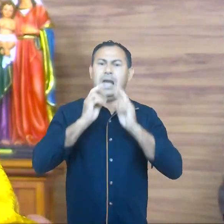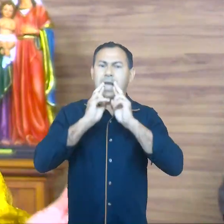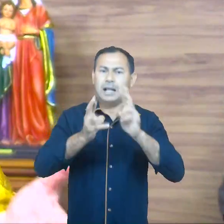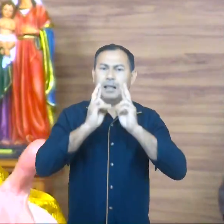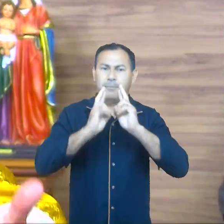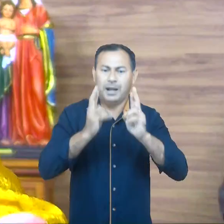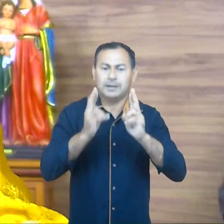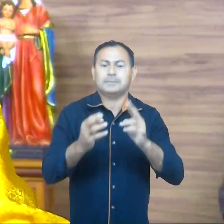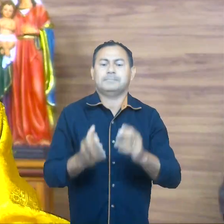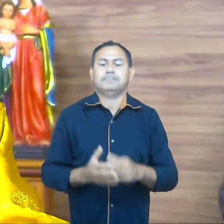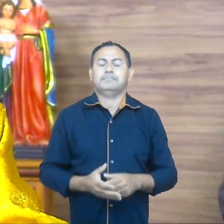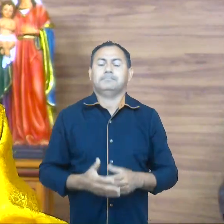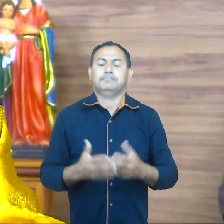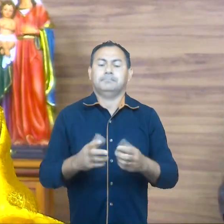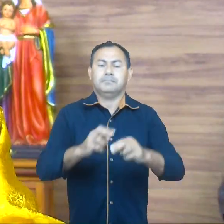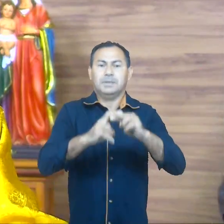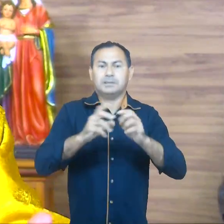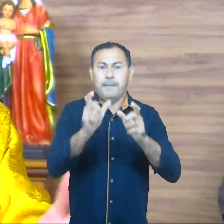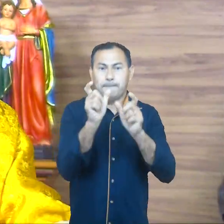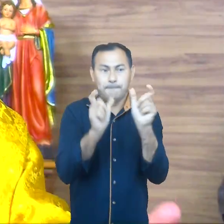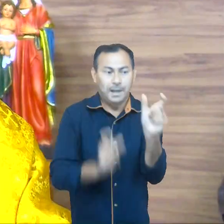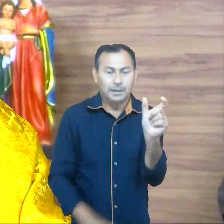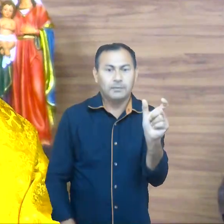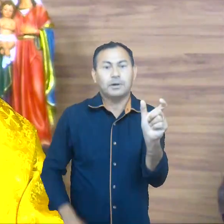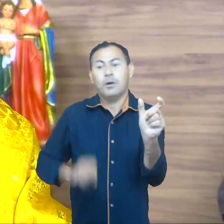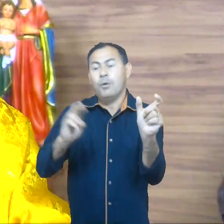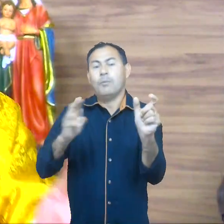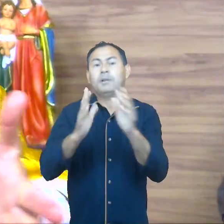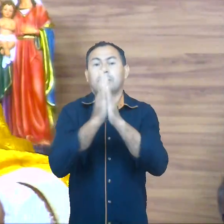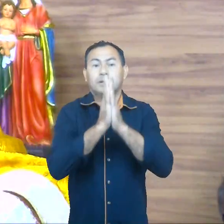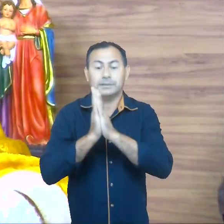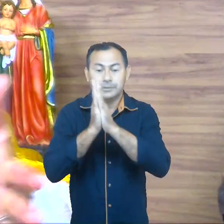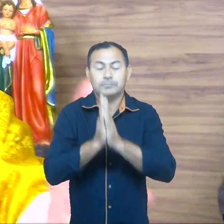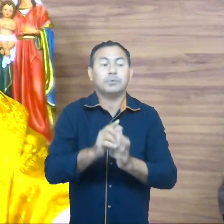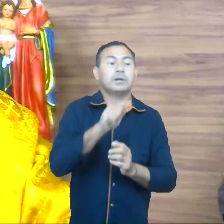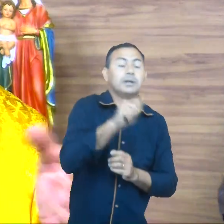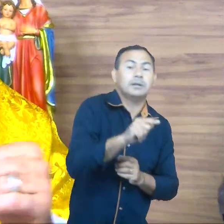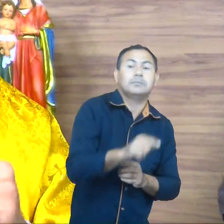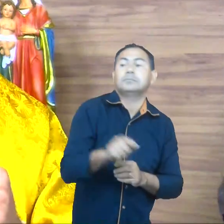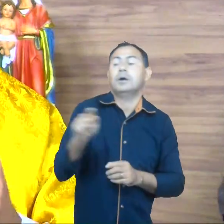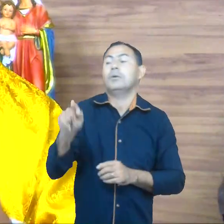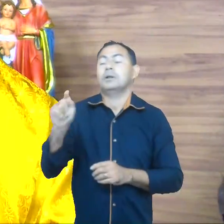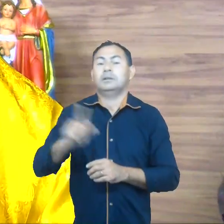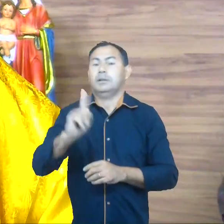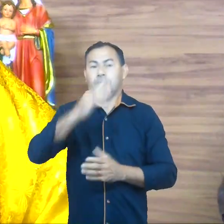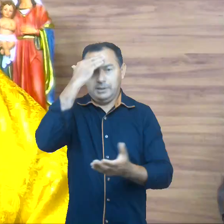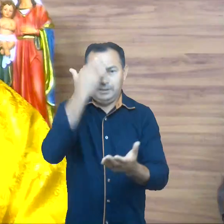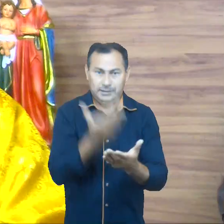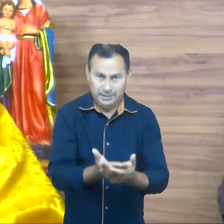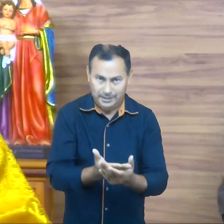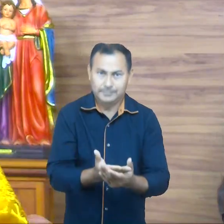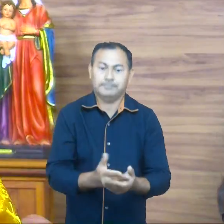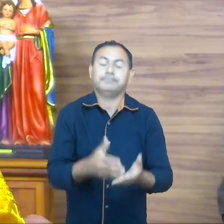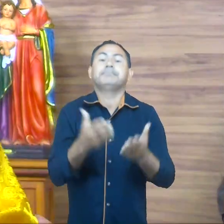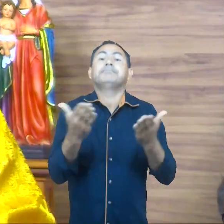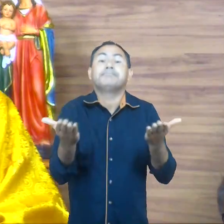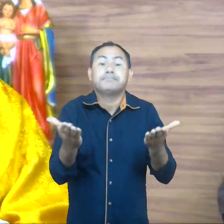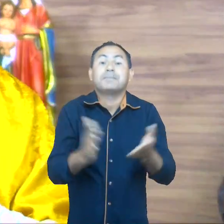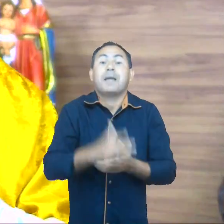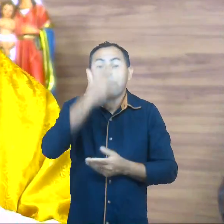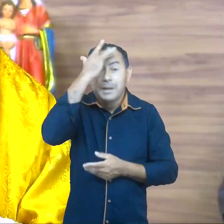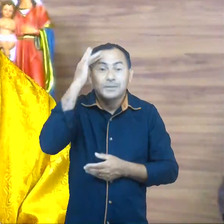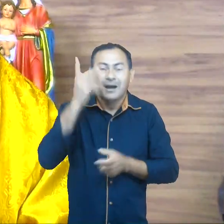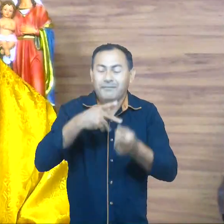reclamarem por essa palavra, ou por essa oração, por aquilo, ou por não acreditar. E aí a pessoa